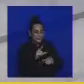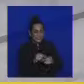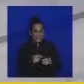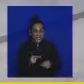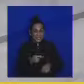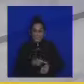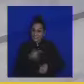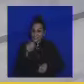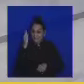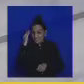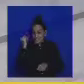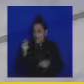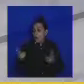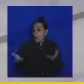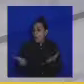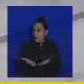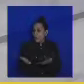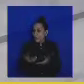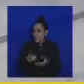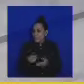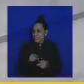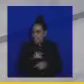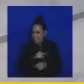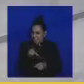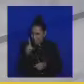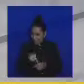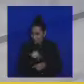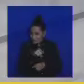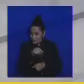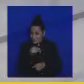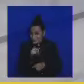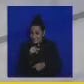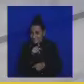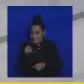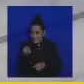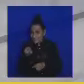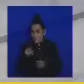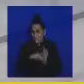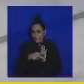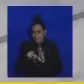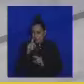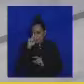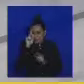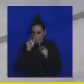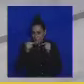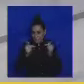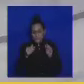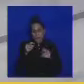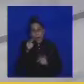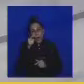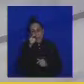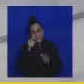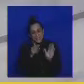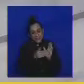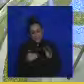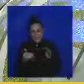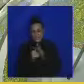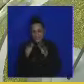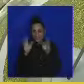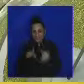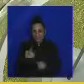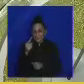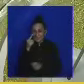está na hora de saber se hoje realmente é o seu dia de sorte. Confira a aposta até ao fim.